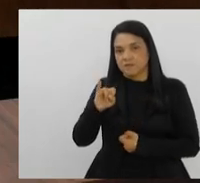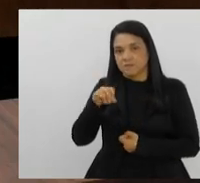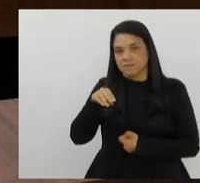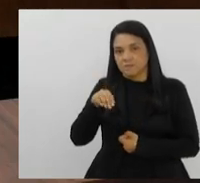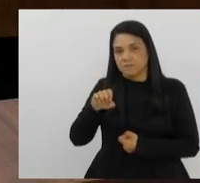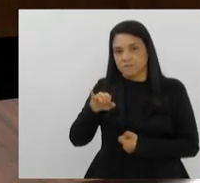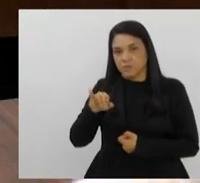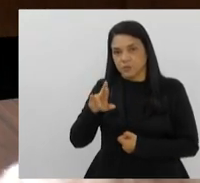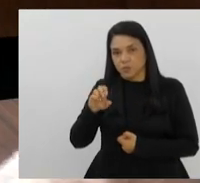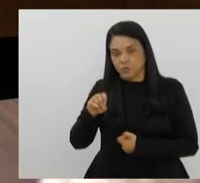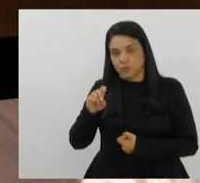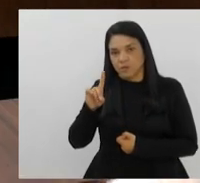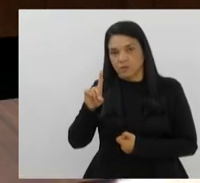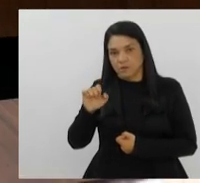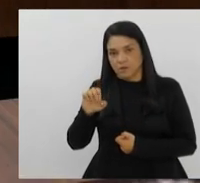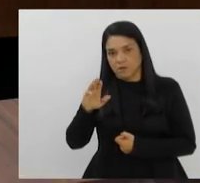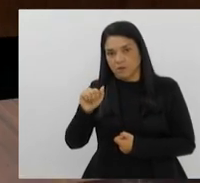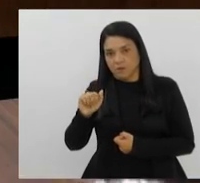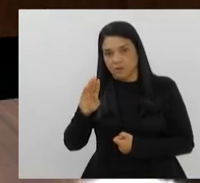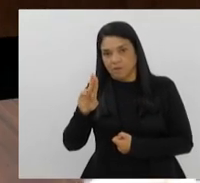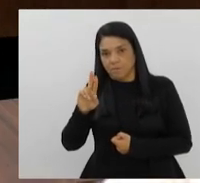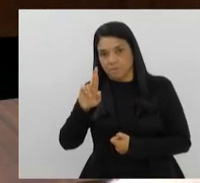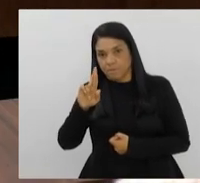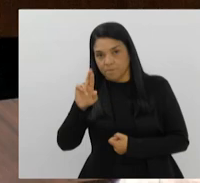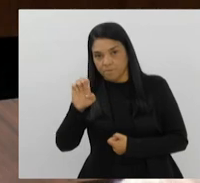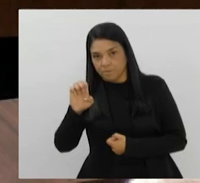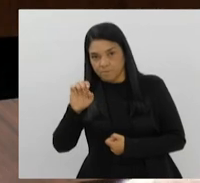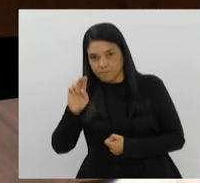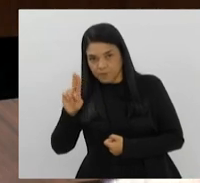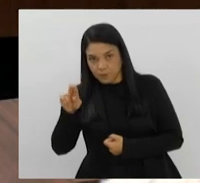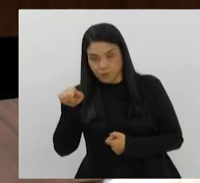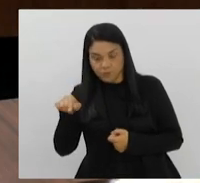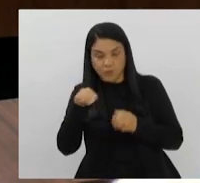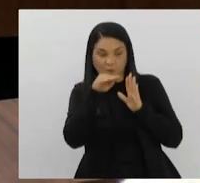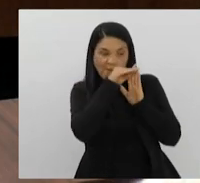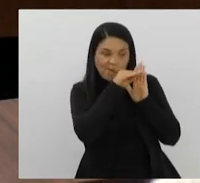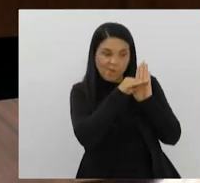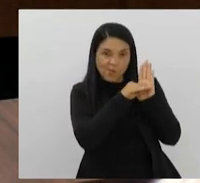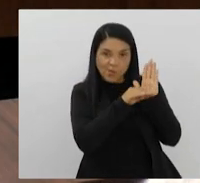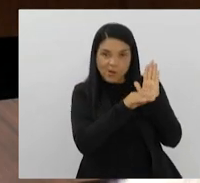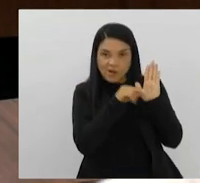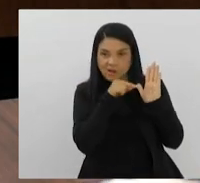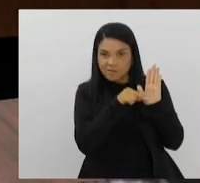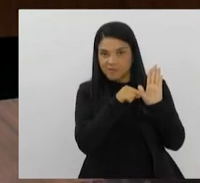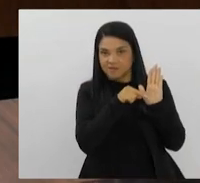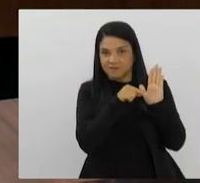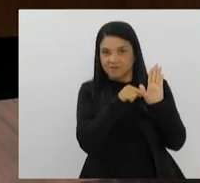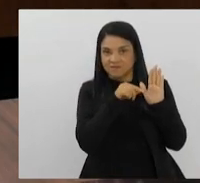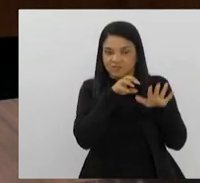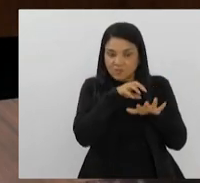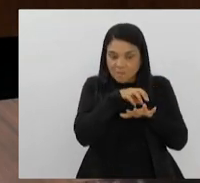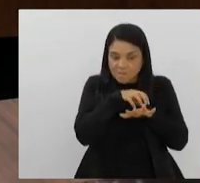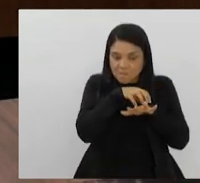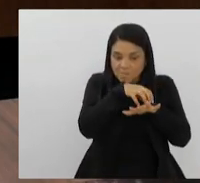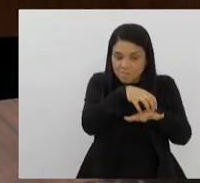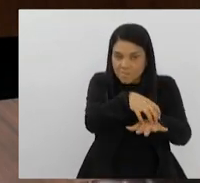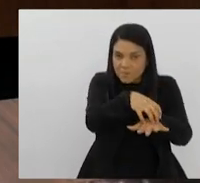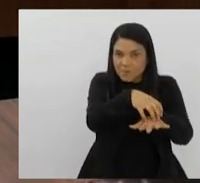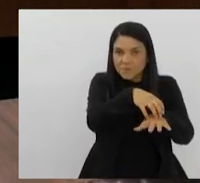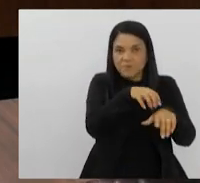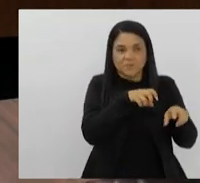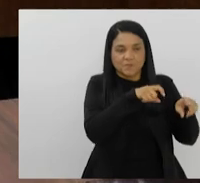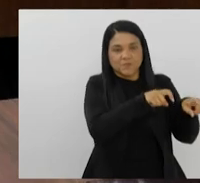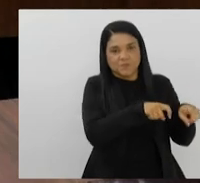Olha, o programa é de implantação, tem que ser programa de patrulha rural.